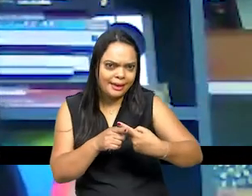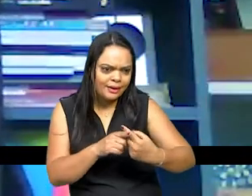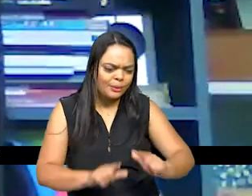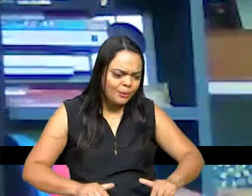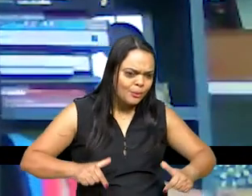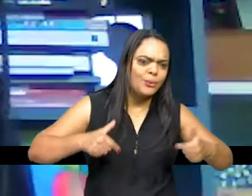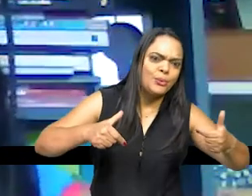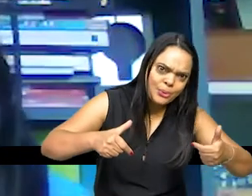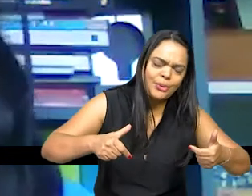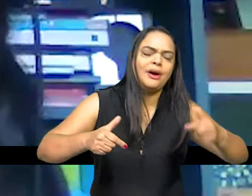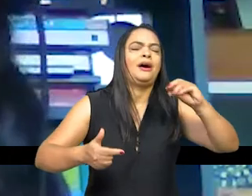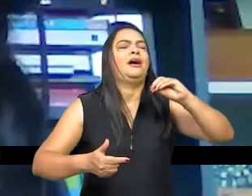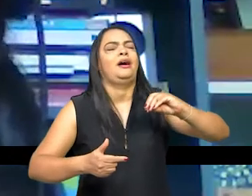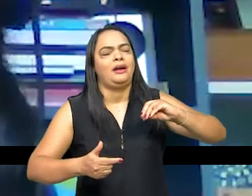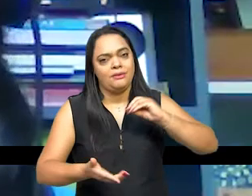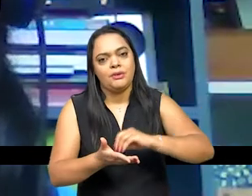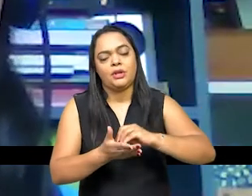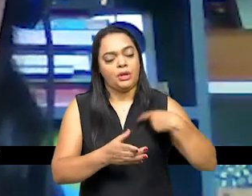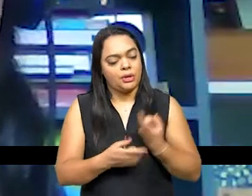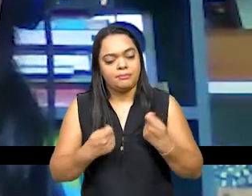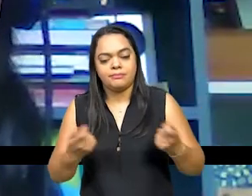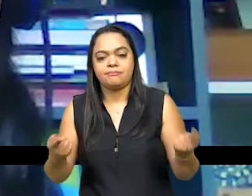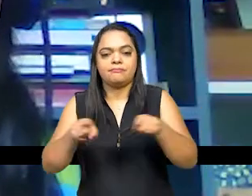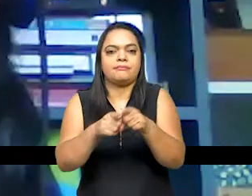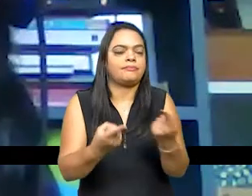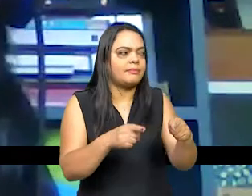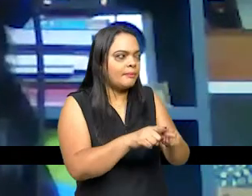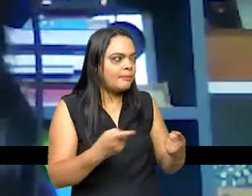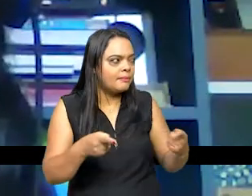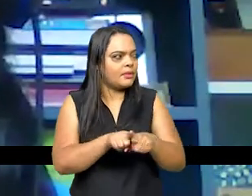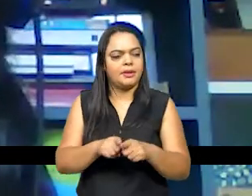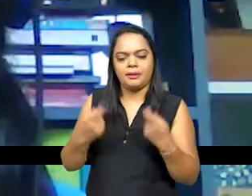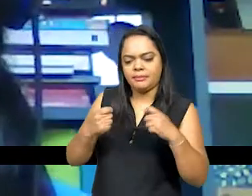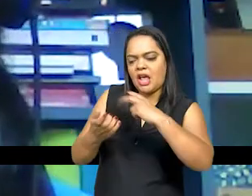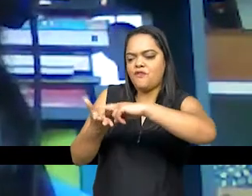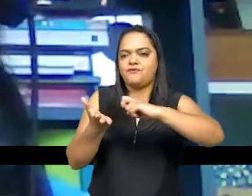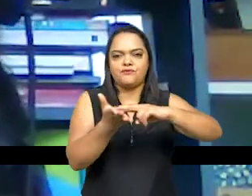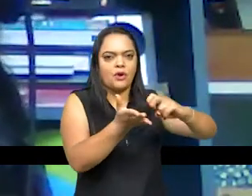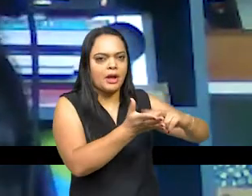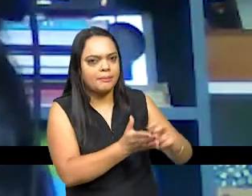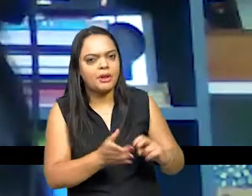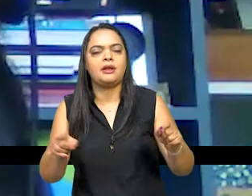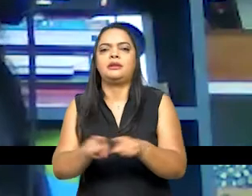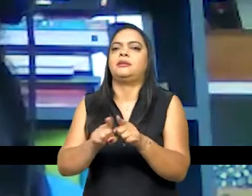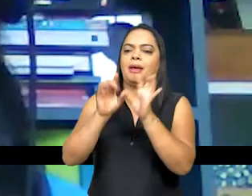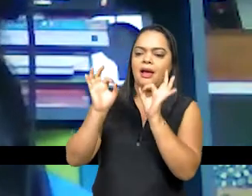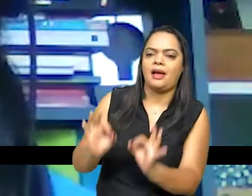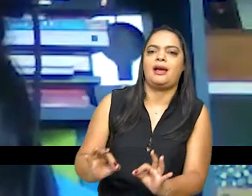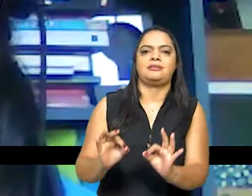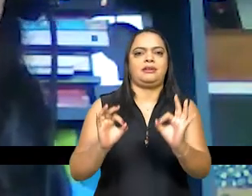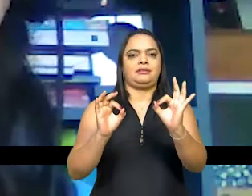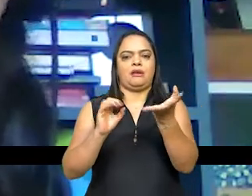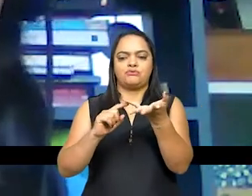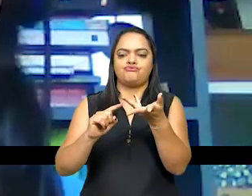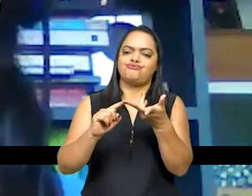gente também precisa ampliar a rede de parceiros, né? E assim, ter o vocabulário e ser muito assertivo nos elementos que a